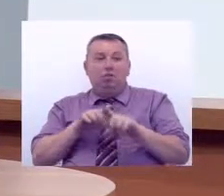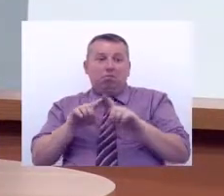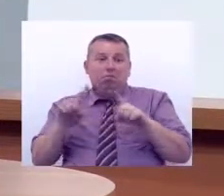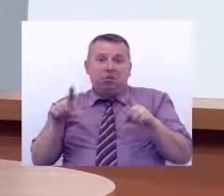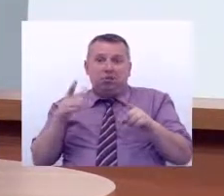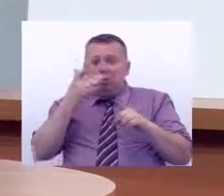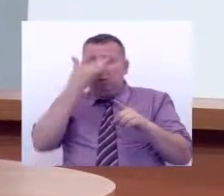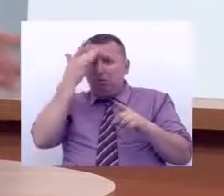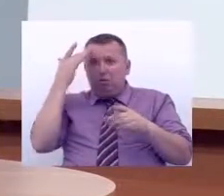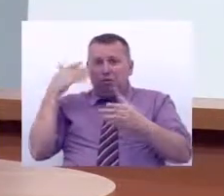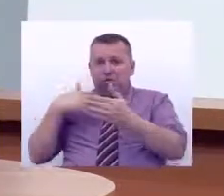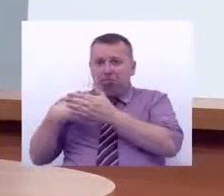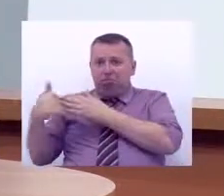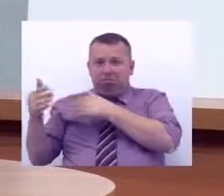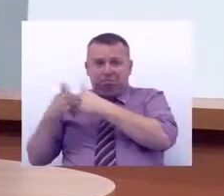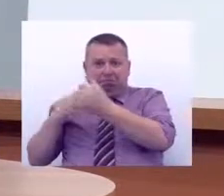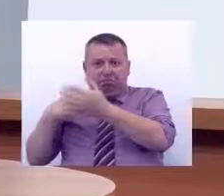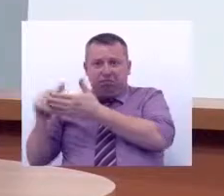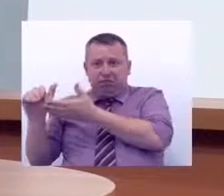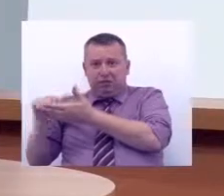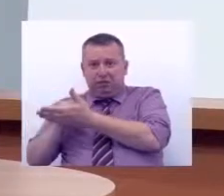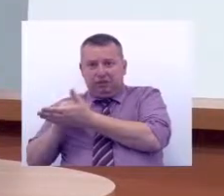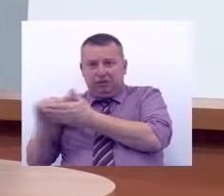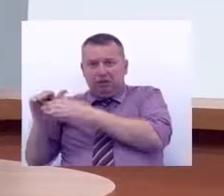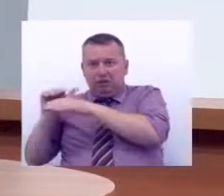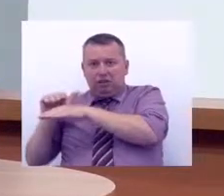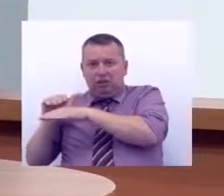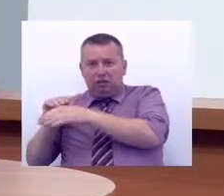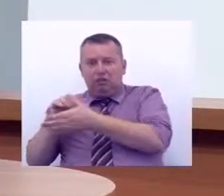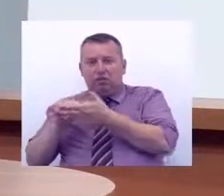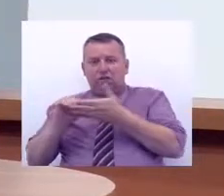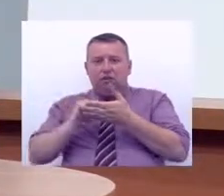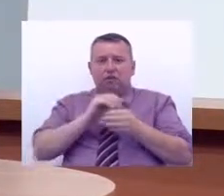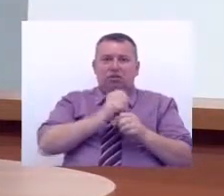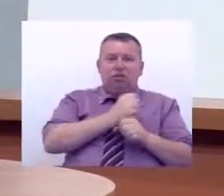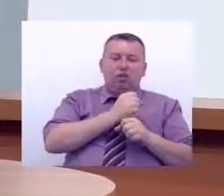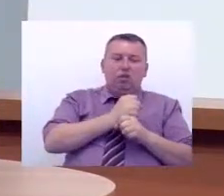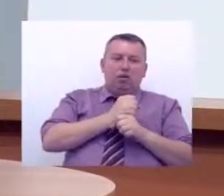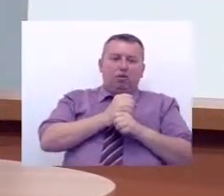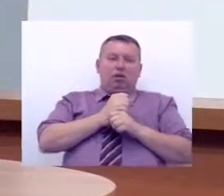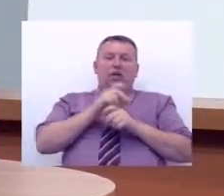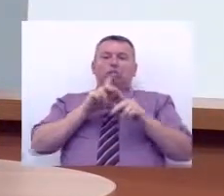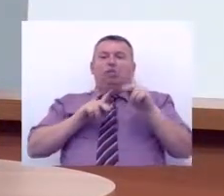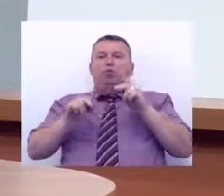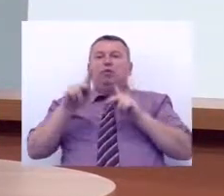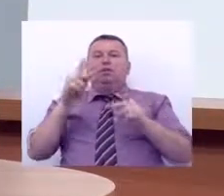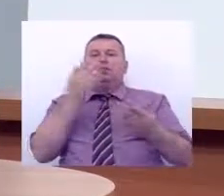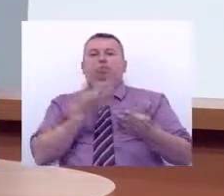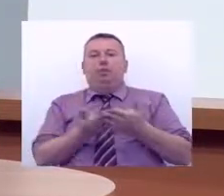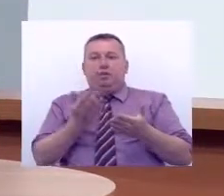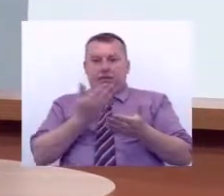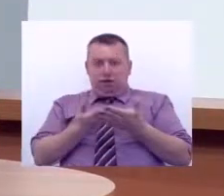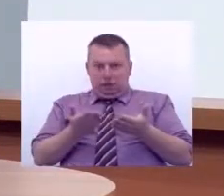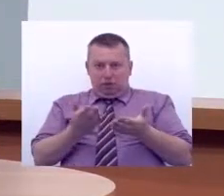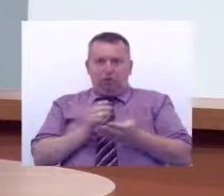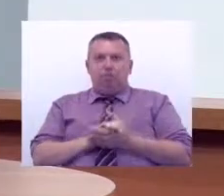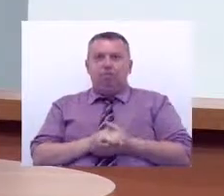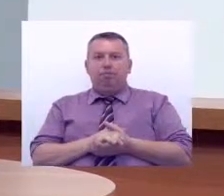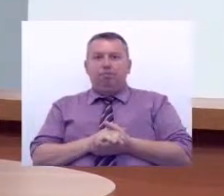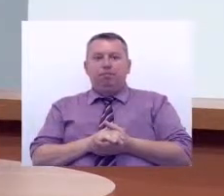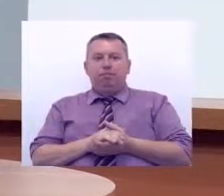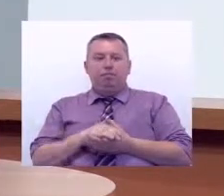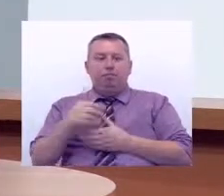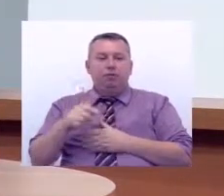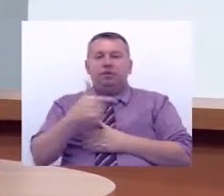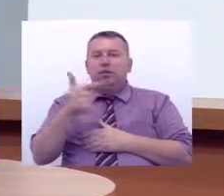tanto faz, Secretaria de Trânsito, quer que a população quer que ela seja feita. A população não quer saber que secretaria que está. E não